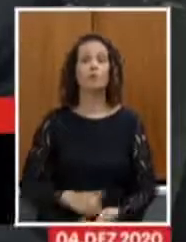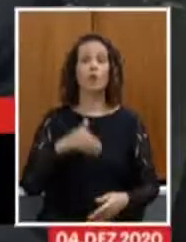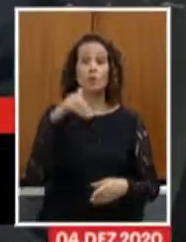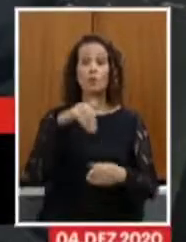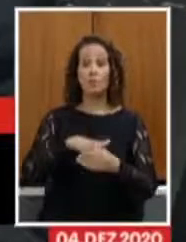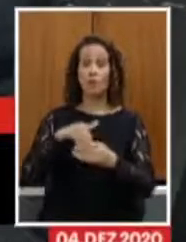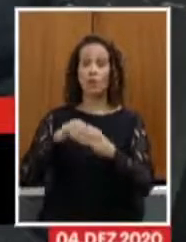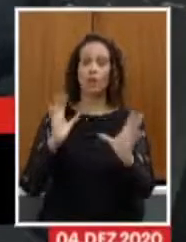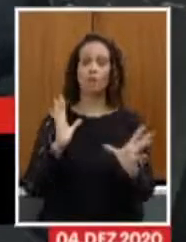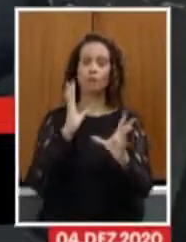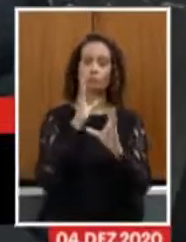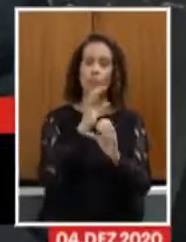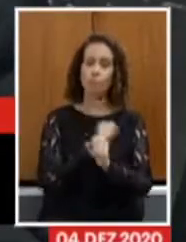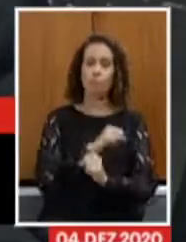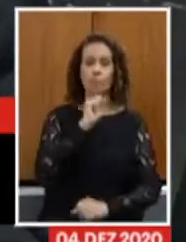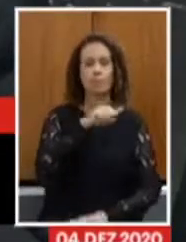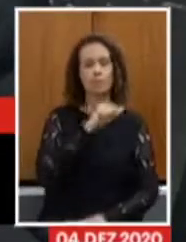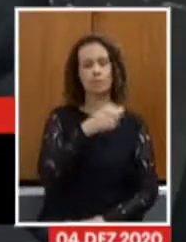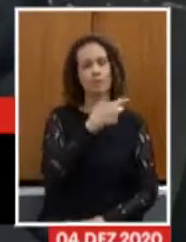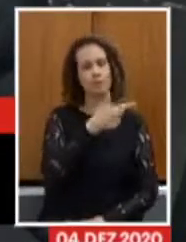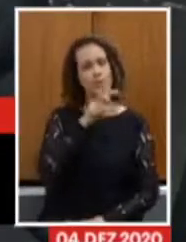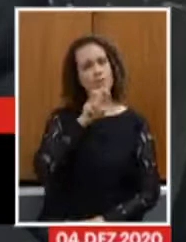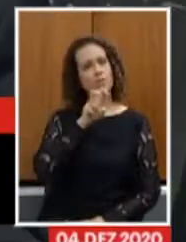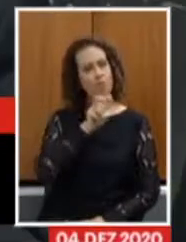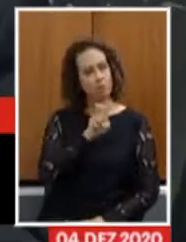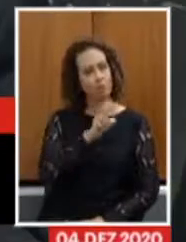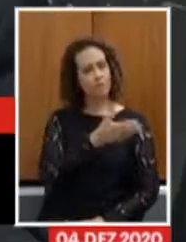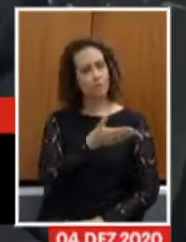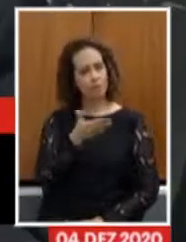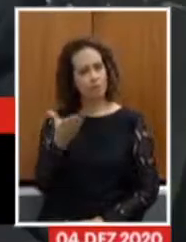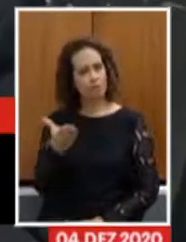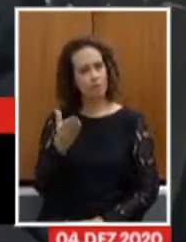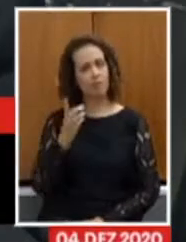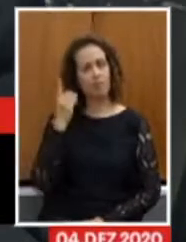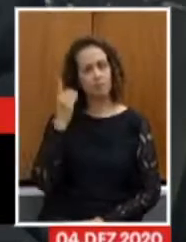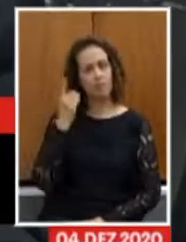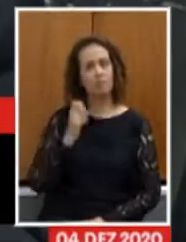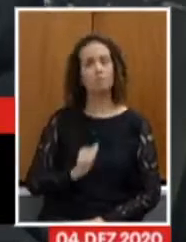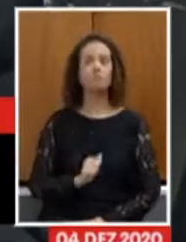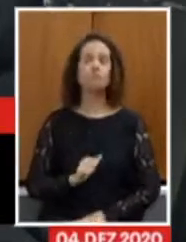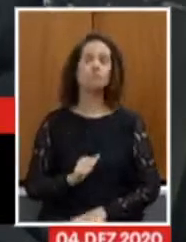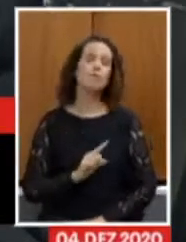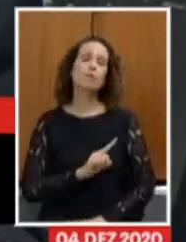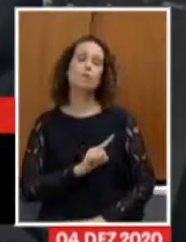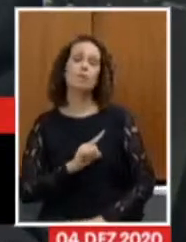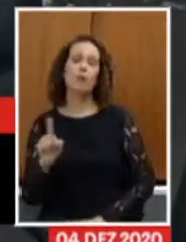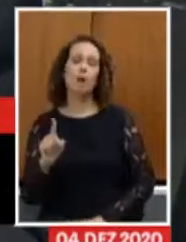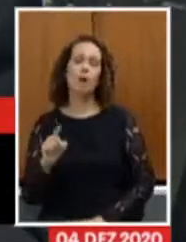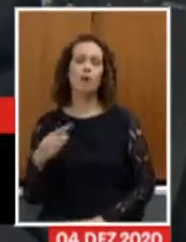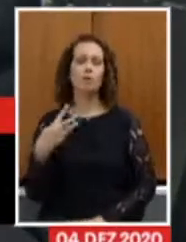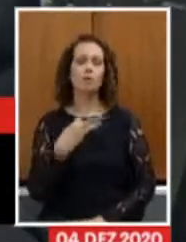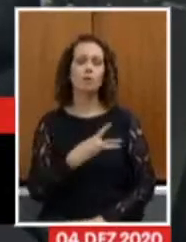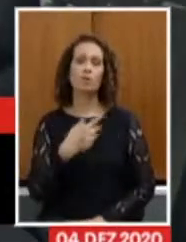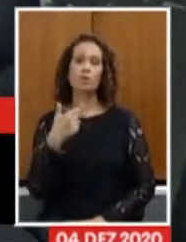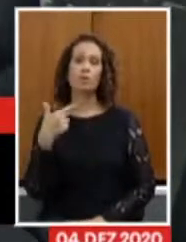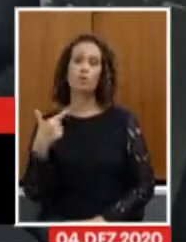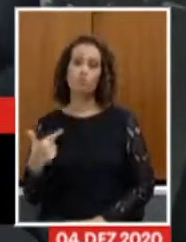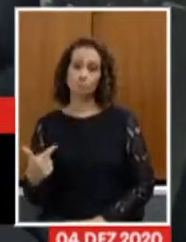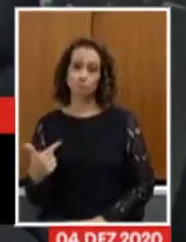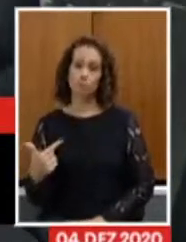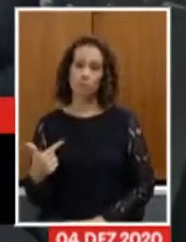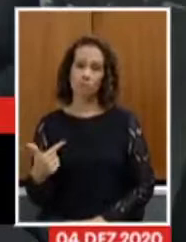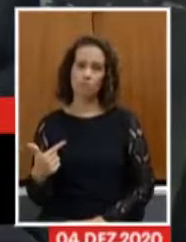Votaram sim 25 senhoras e senhores deputados. Votaram não 32 senhoras e